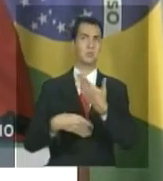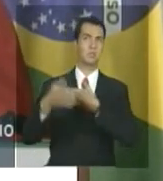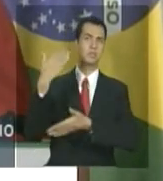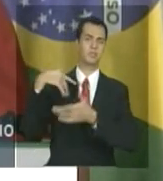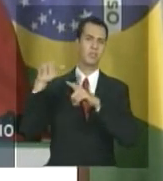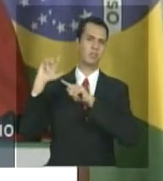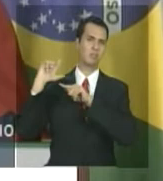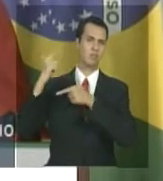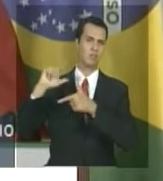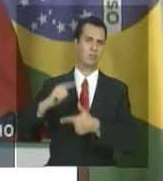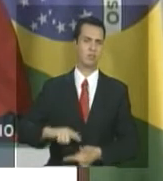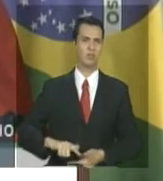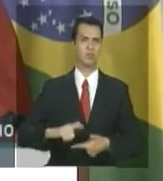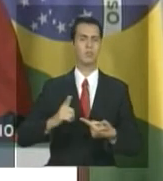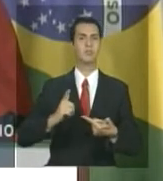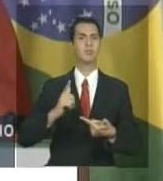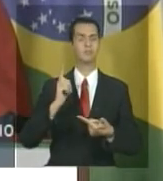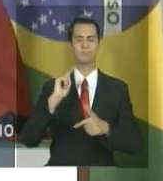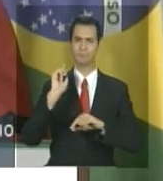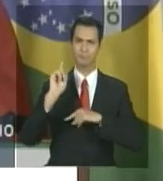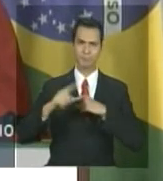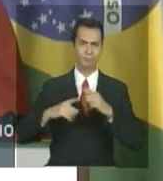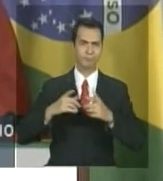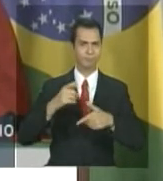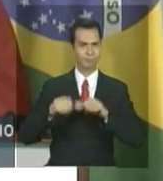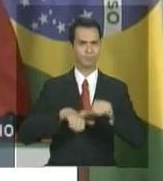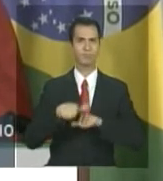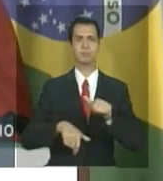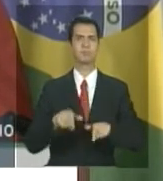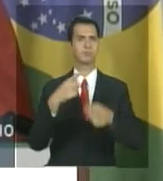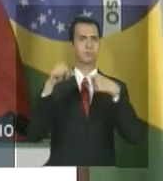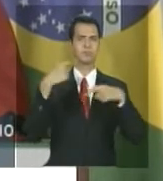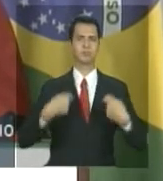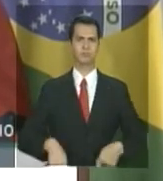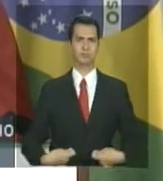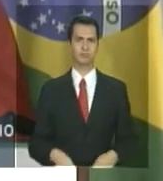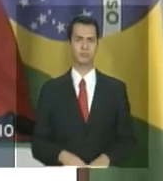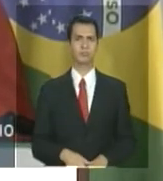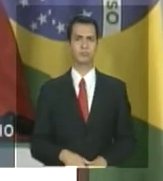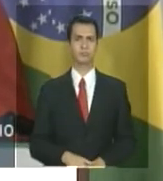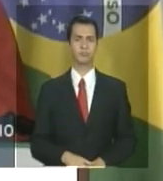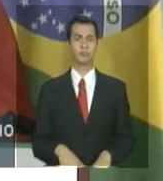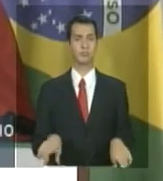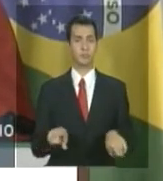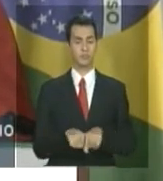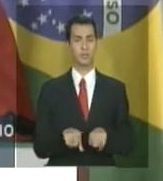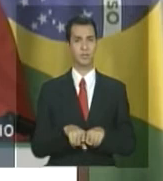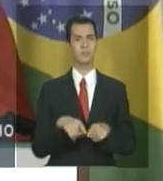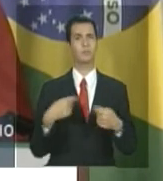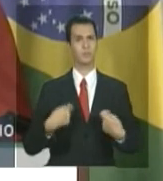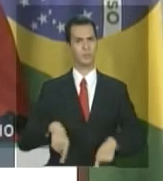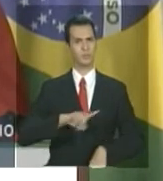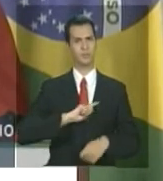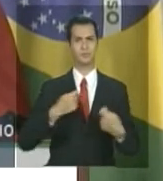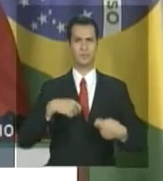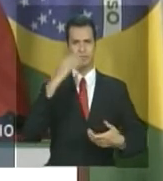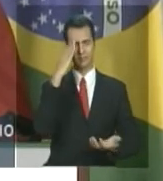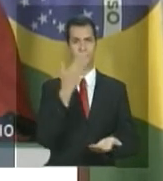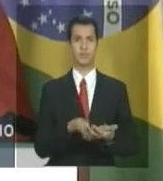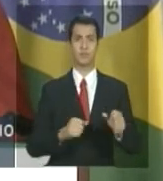e, ao mesmo tempo, devemos apostar na força da... e na capacidade